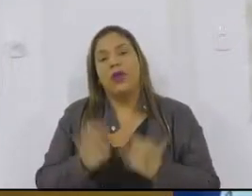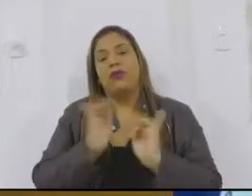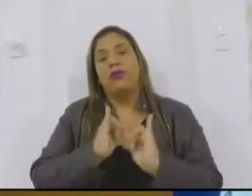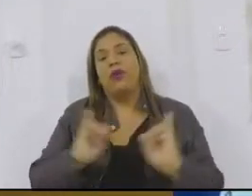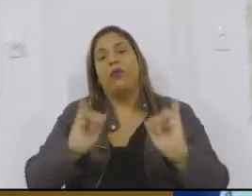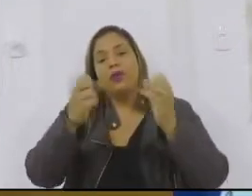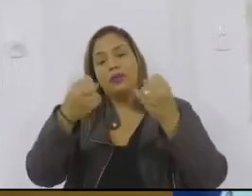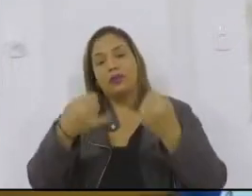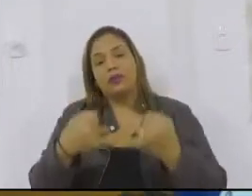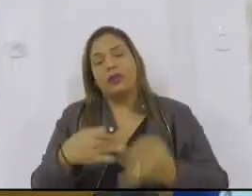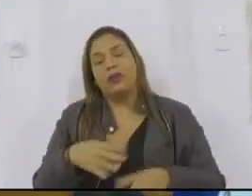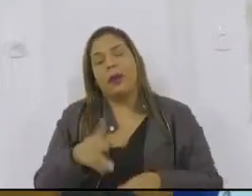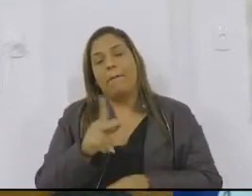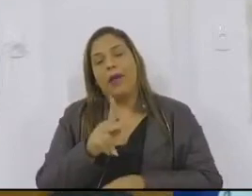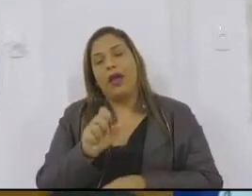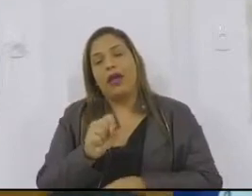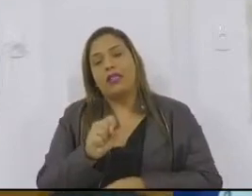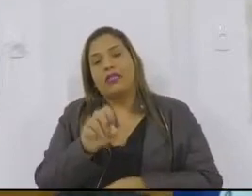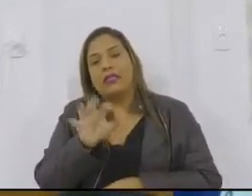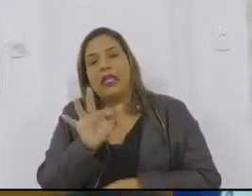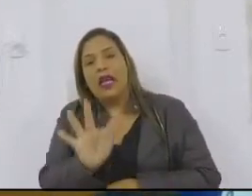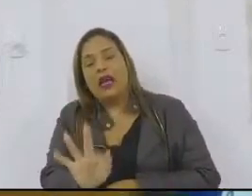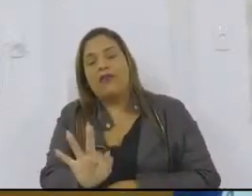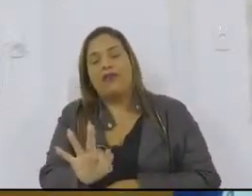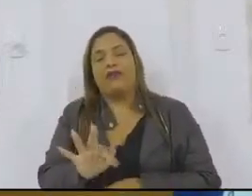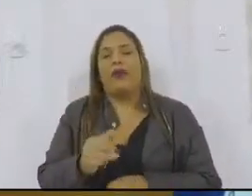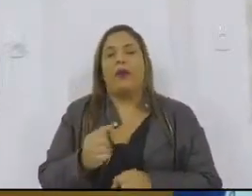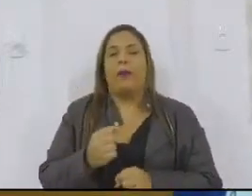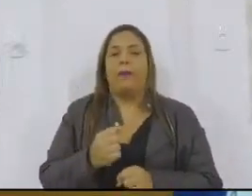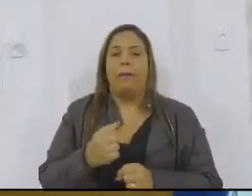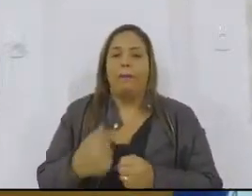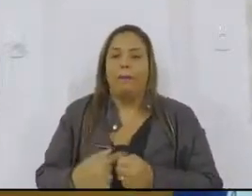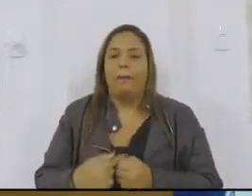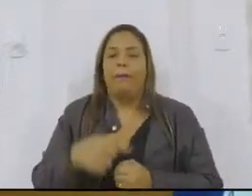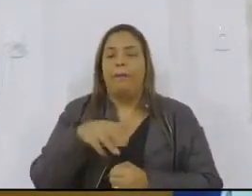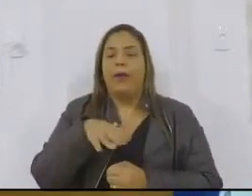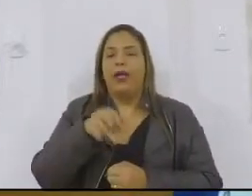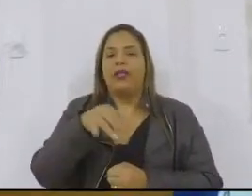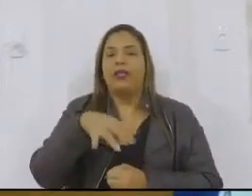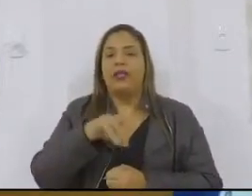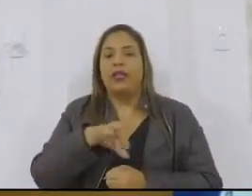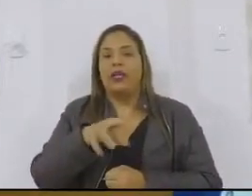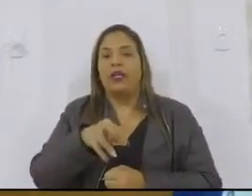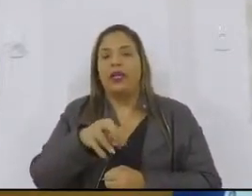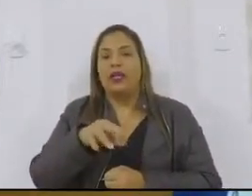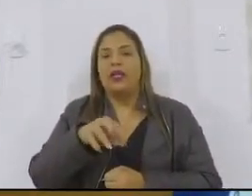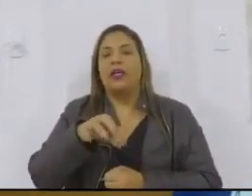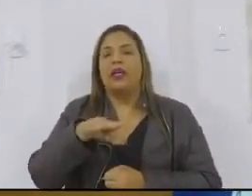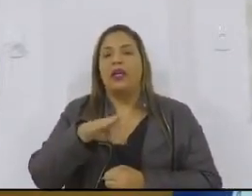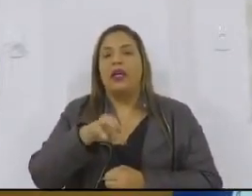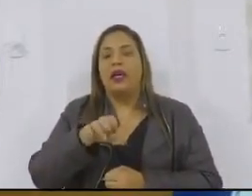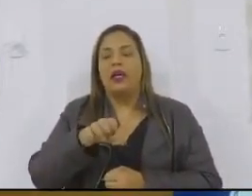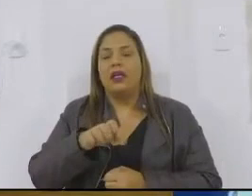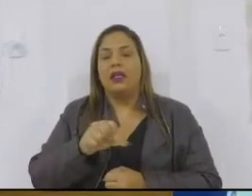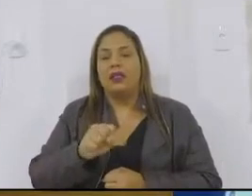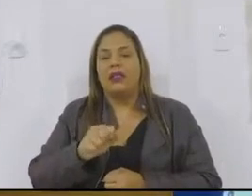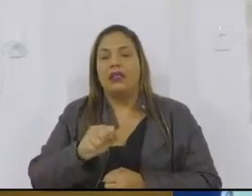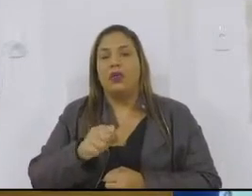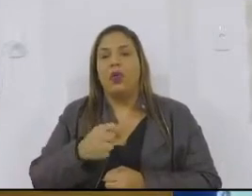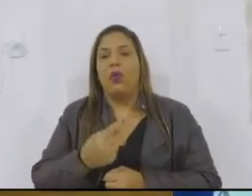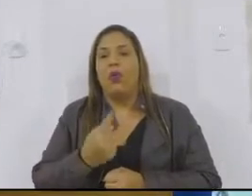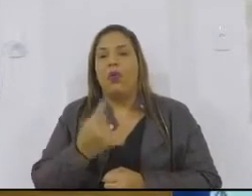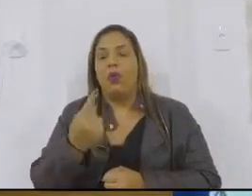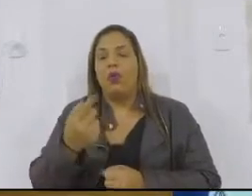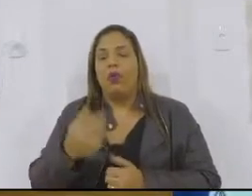da obra do posto de saúde do Bandeirantes 1. A gente sabe que o Bandeirantes 1 é um bairro que está em crescente expansão, né?